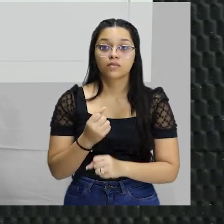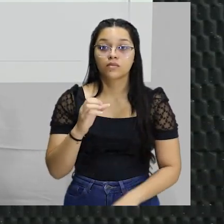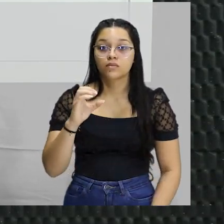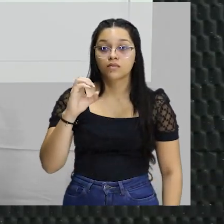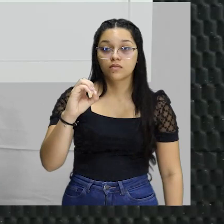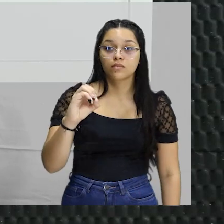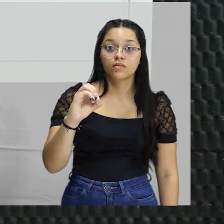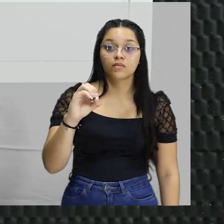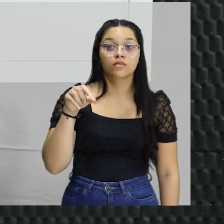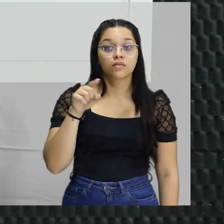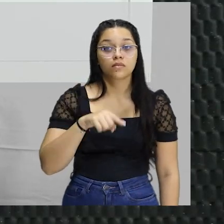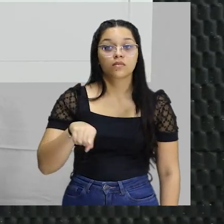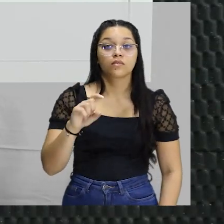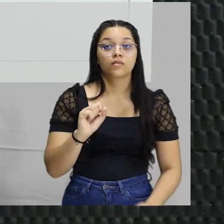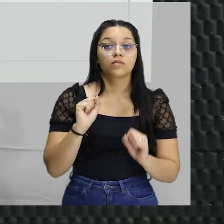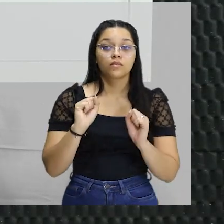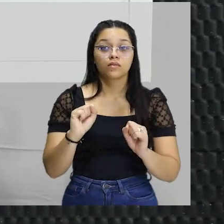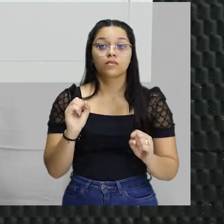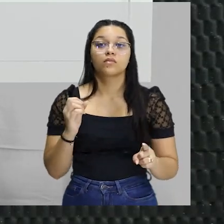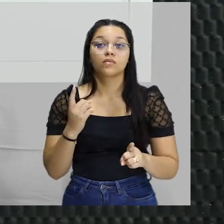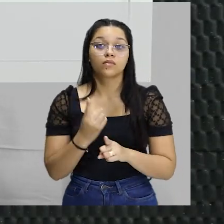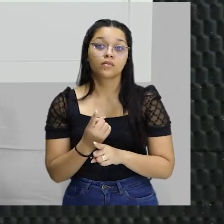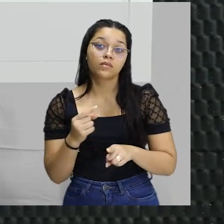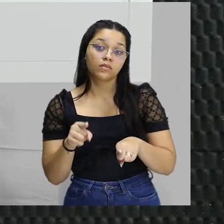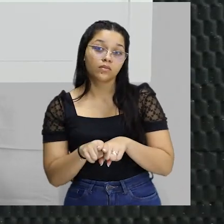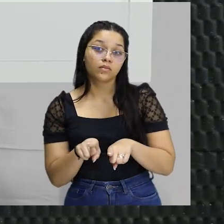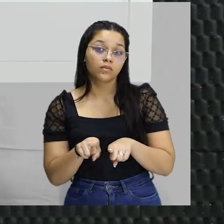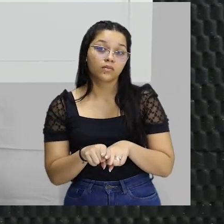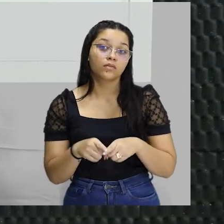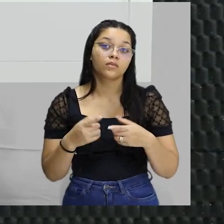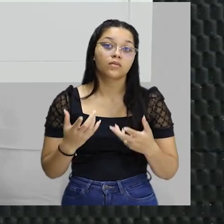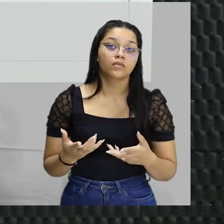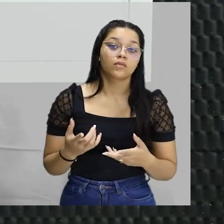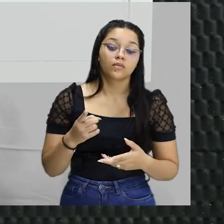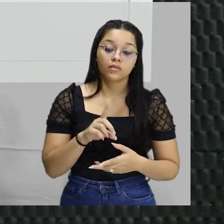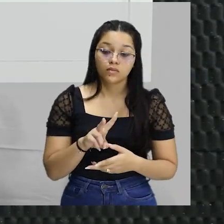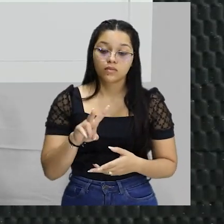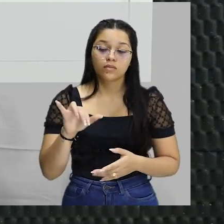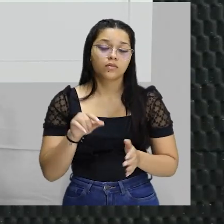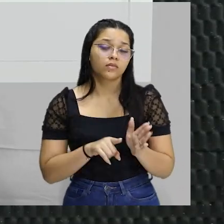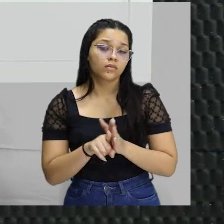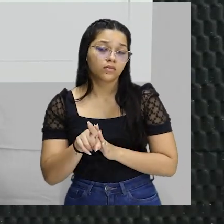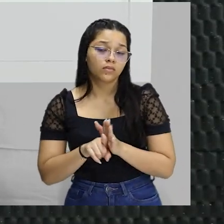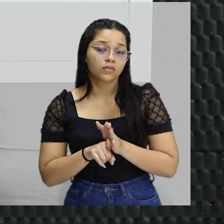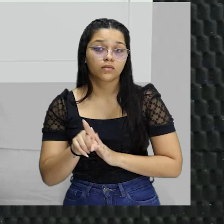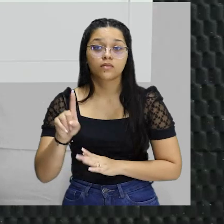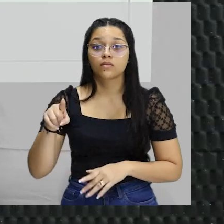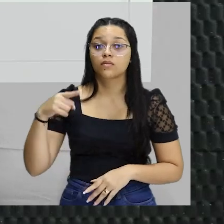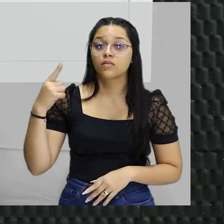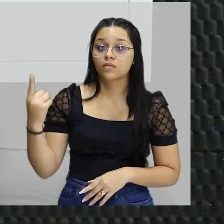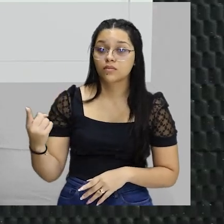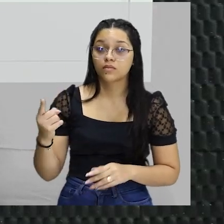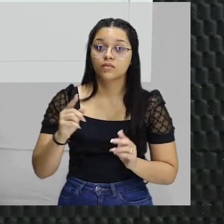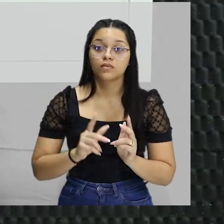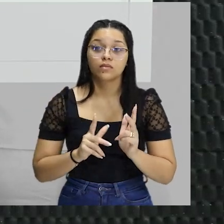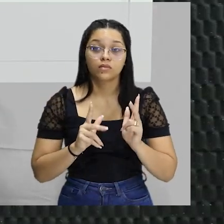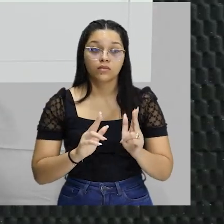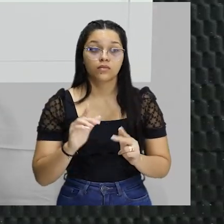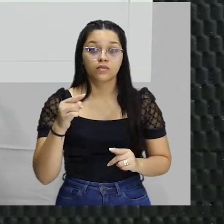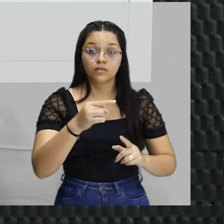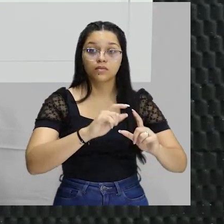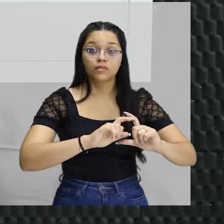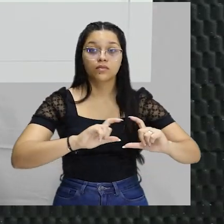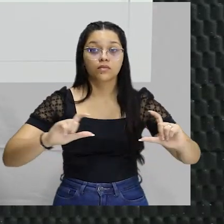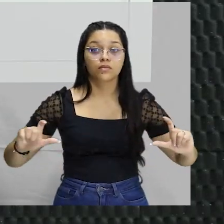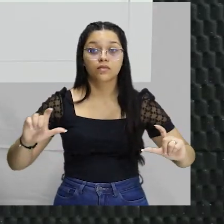certo? Então vocês podem encontrar aí, né, no material que vocês irão pesquisar posteriormente. Desta forma, o somatório das forças é